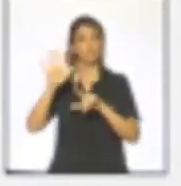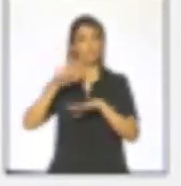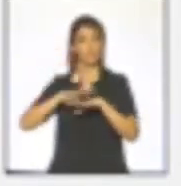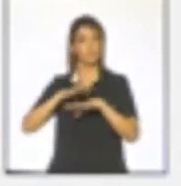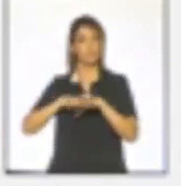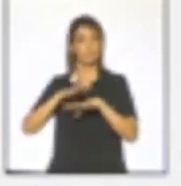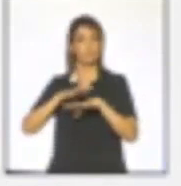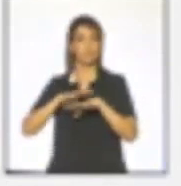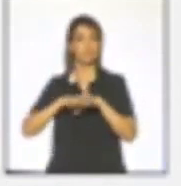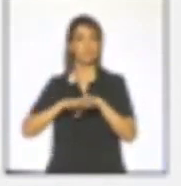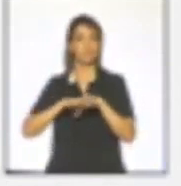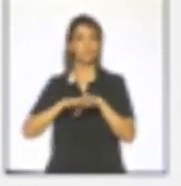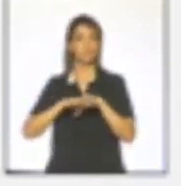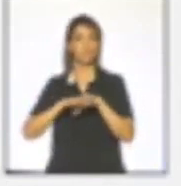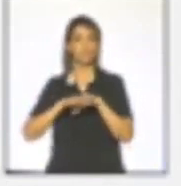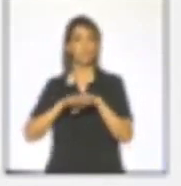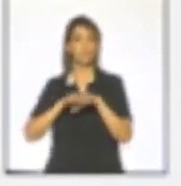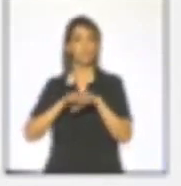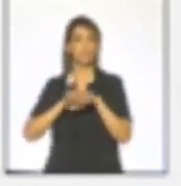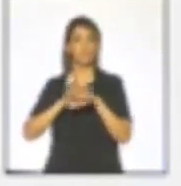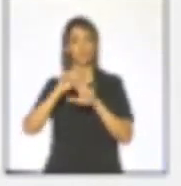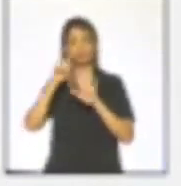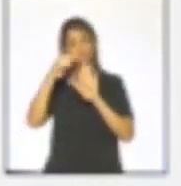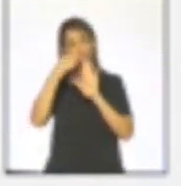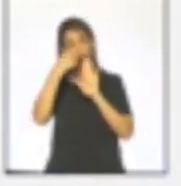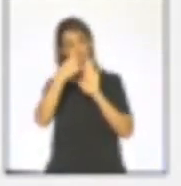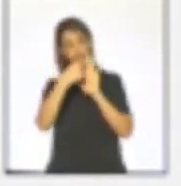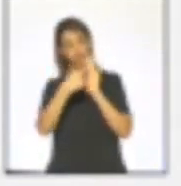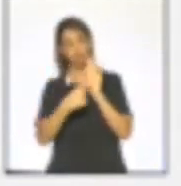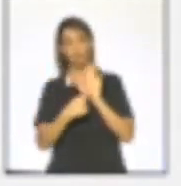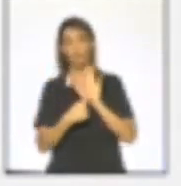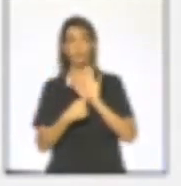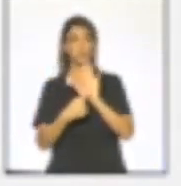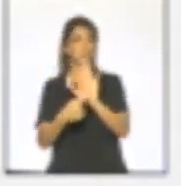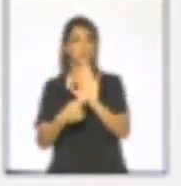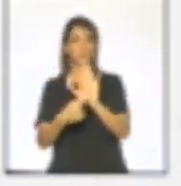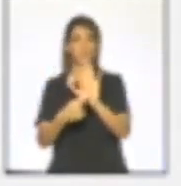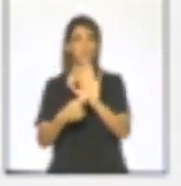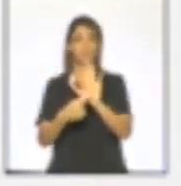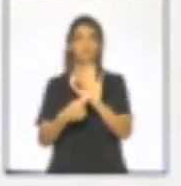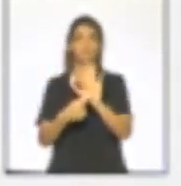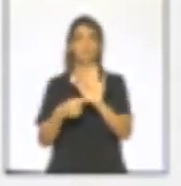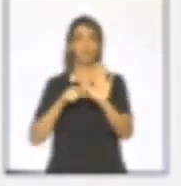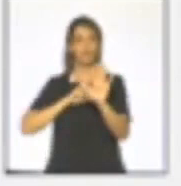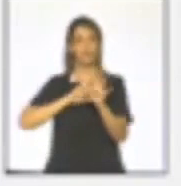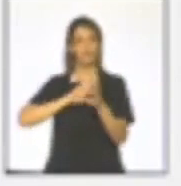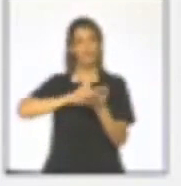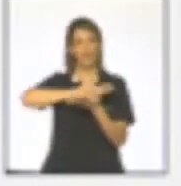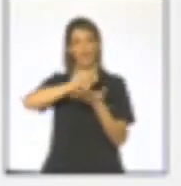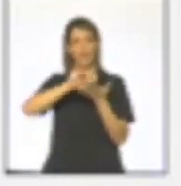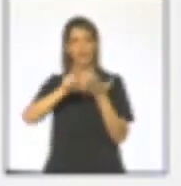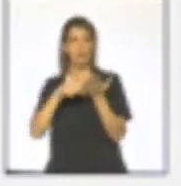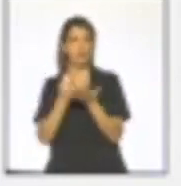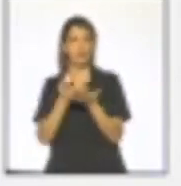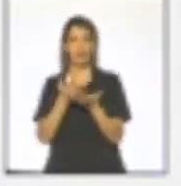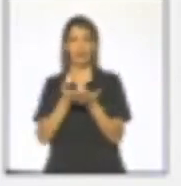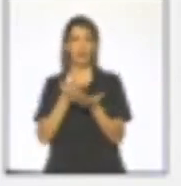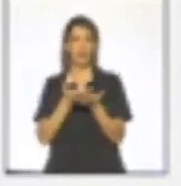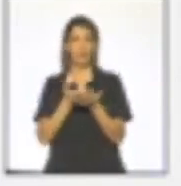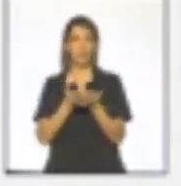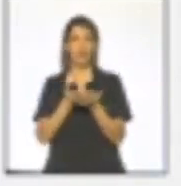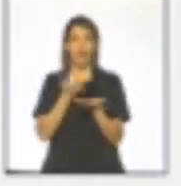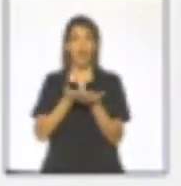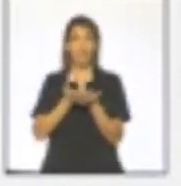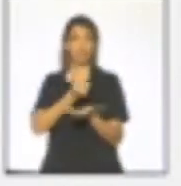matemática, ele vai te direcionar um sistema que tem várias aulas. Você vai pegar a aula